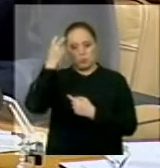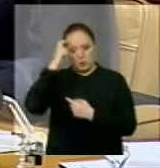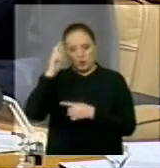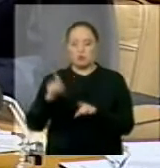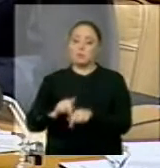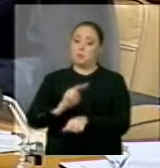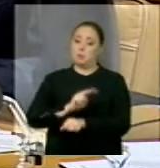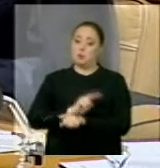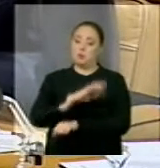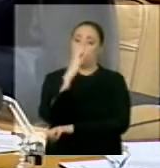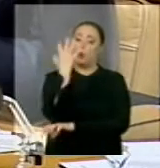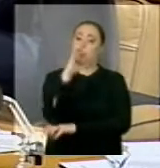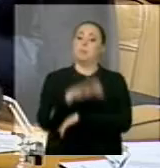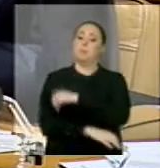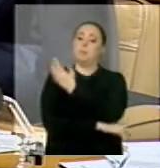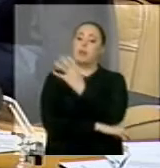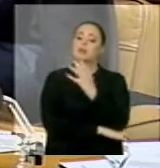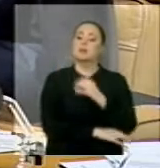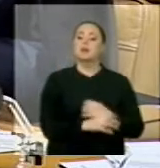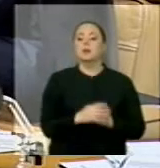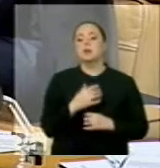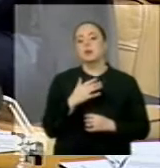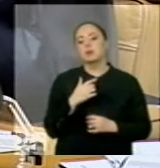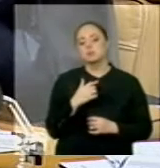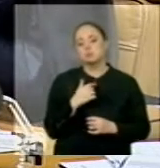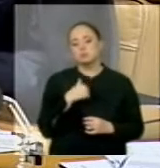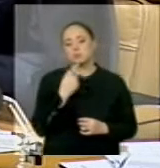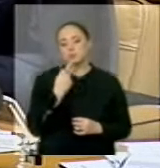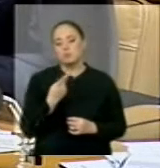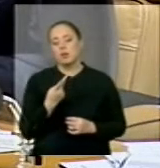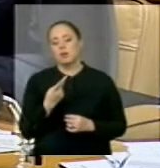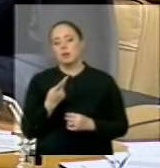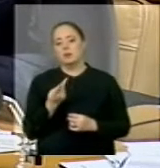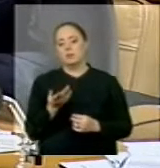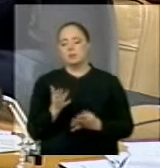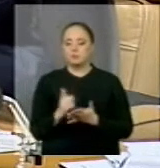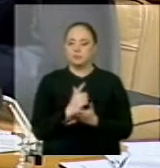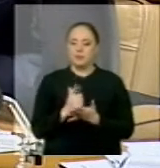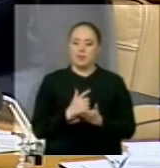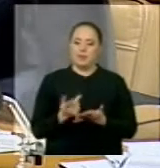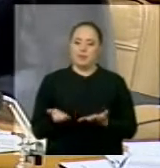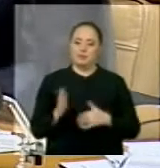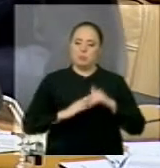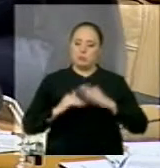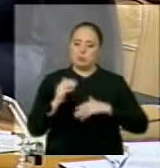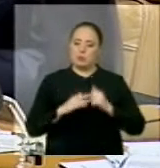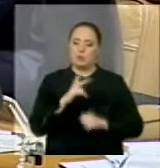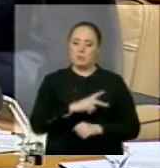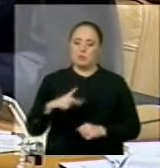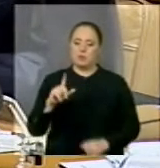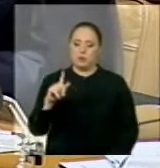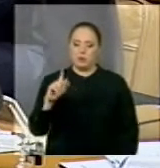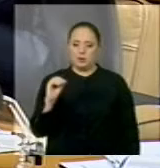proteção ambiental. Cito a obra do constitucionalista de todos conhecidos, professor